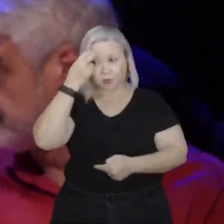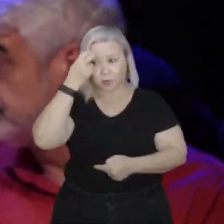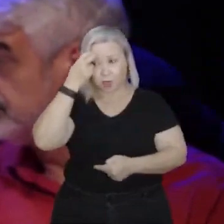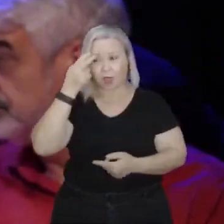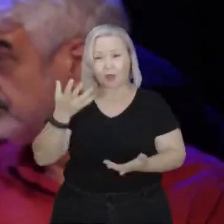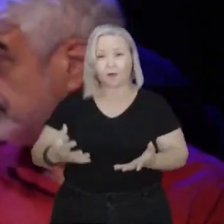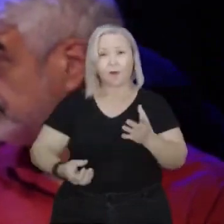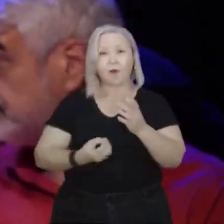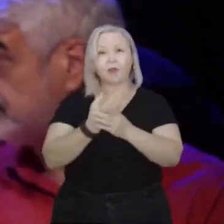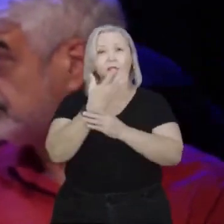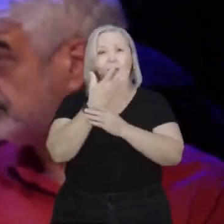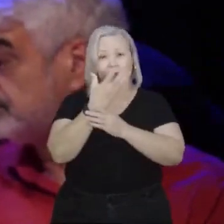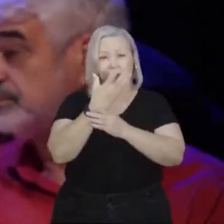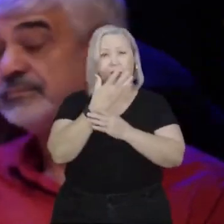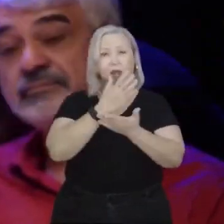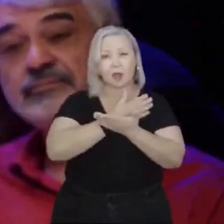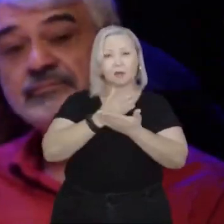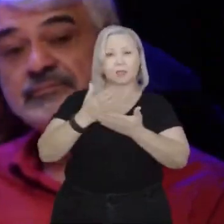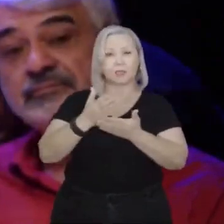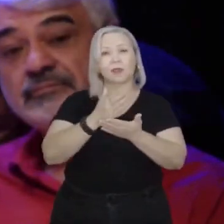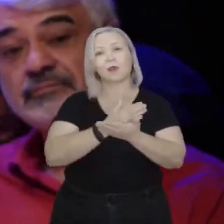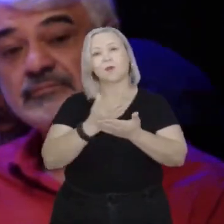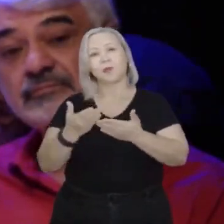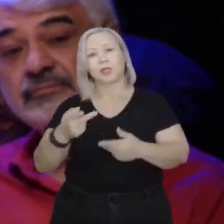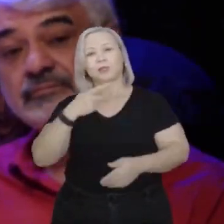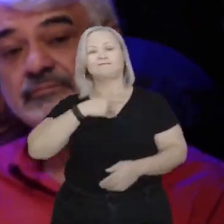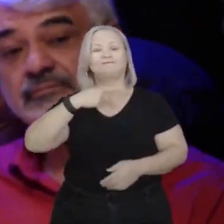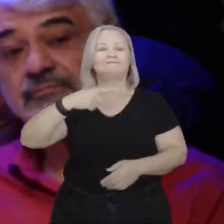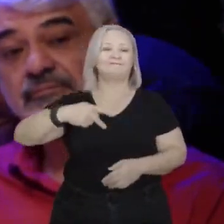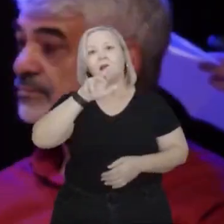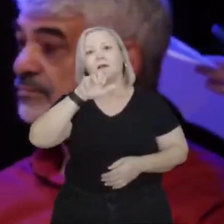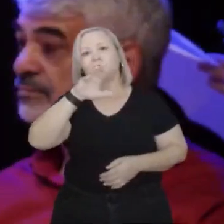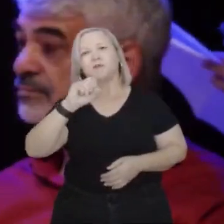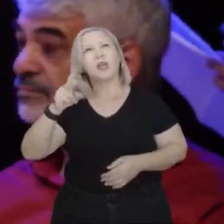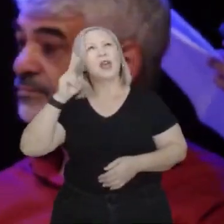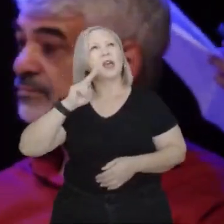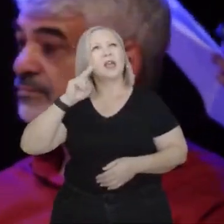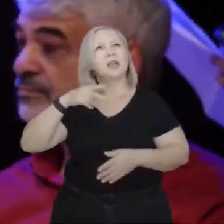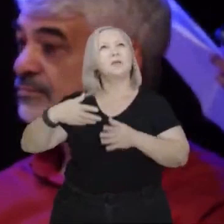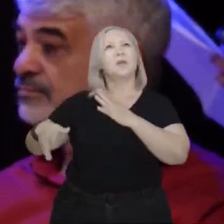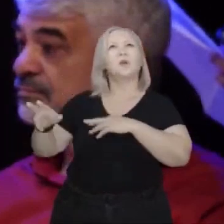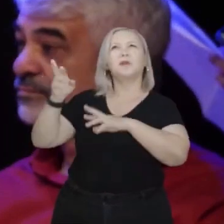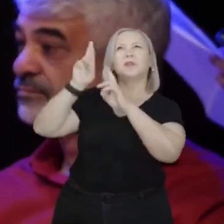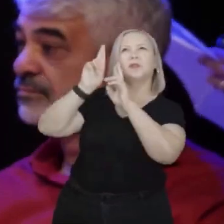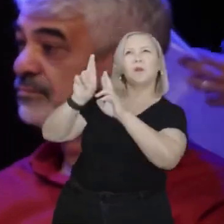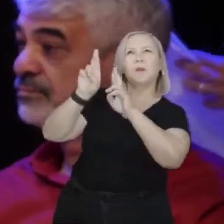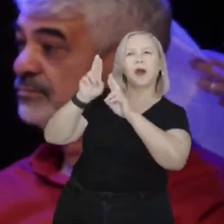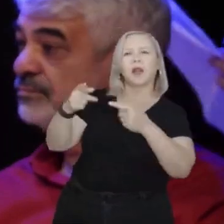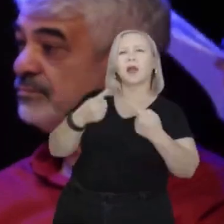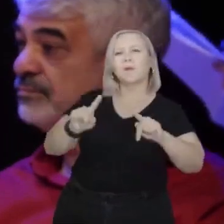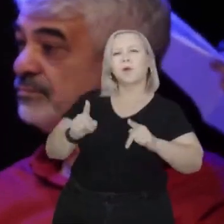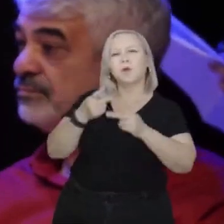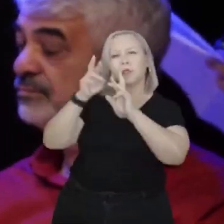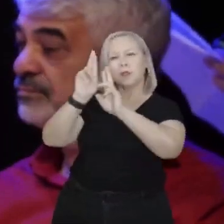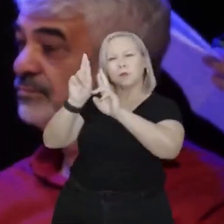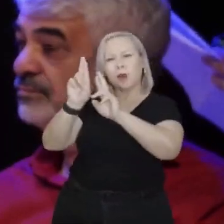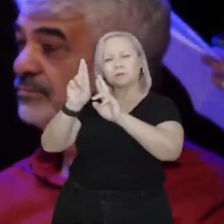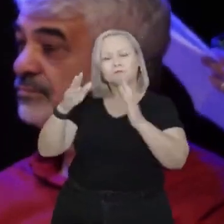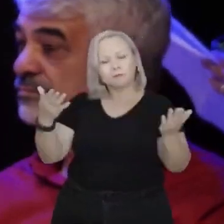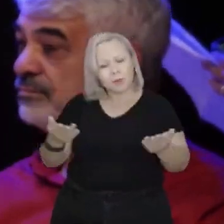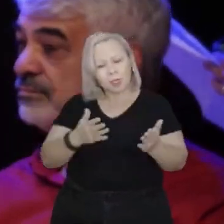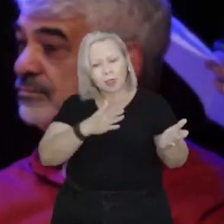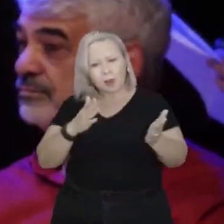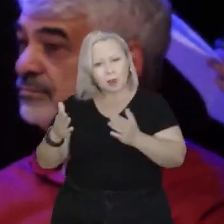a partir da presidência do presidente Lula. Esse é o momento da gente afirmar o lugar da